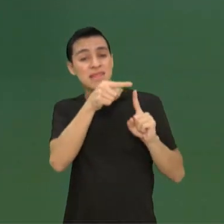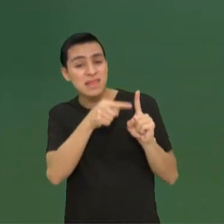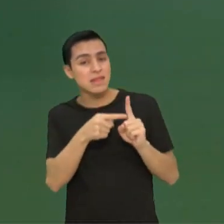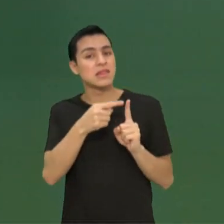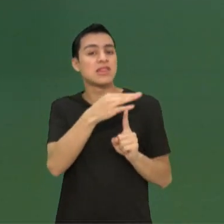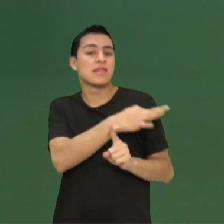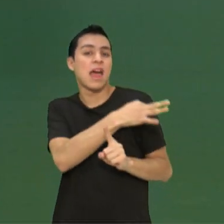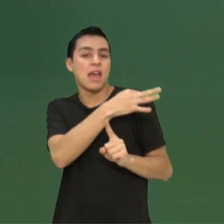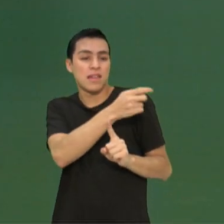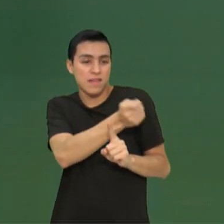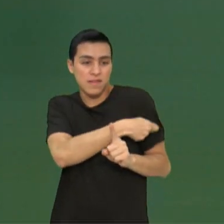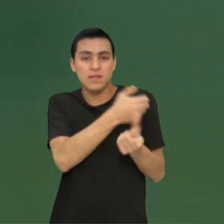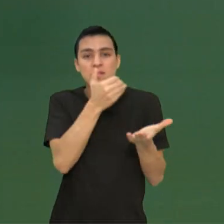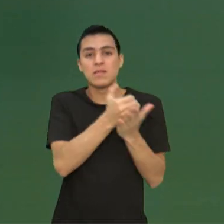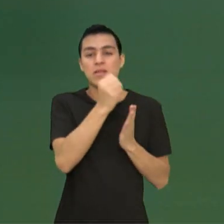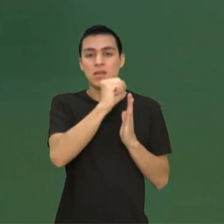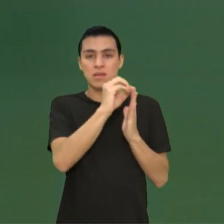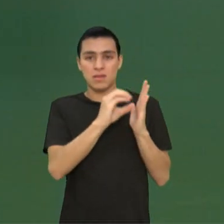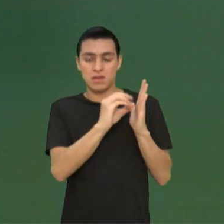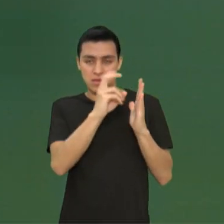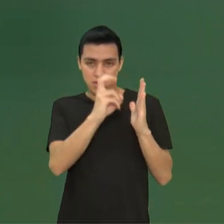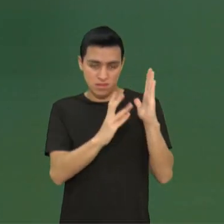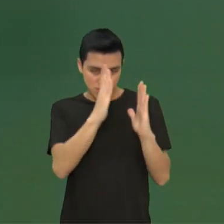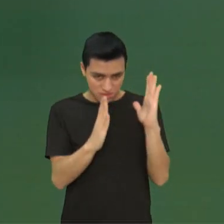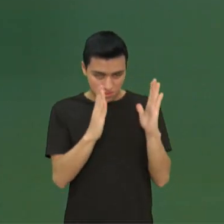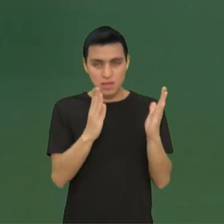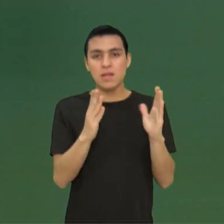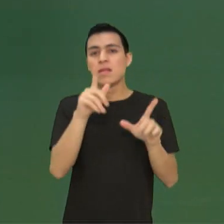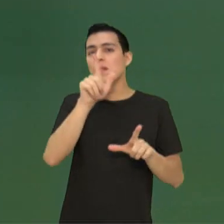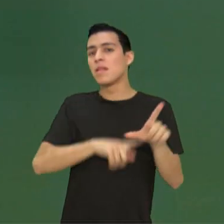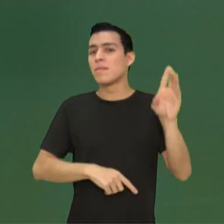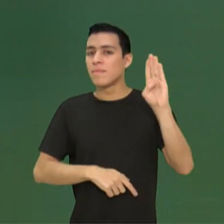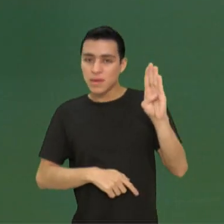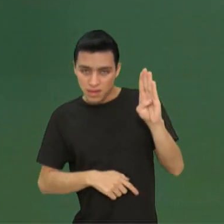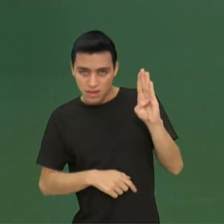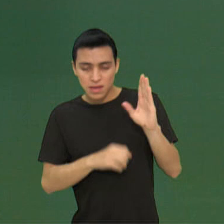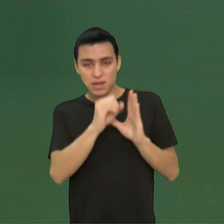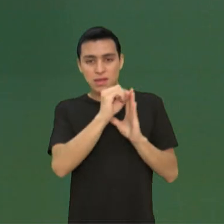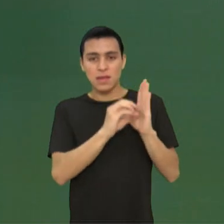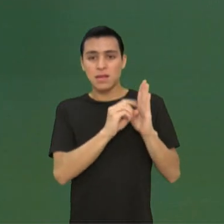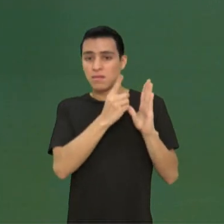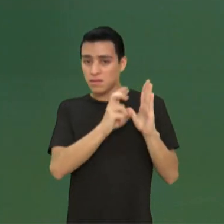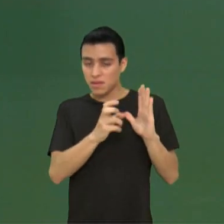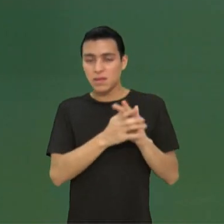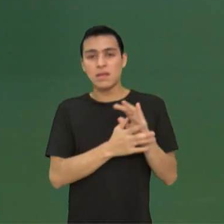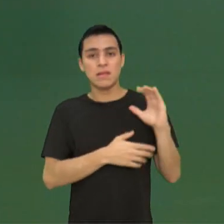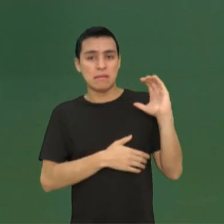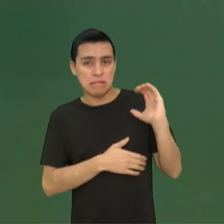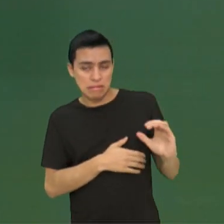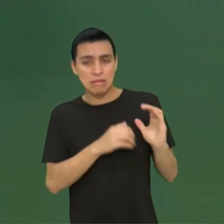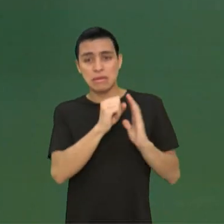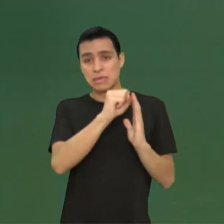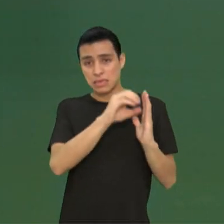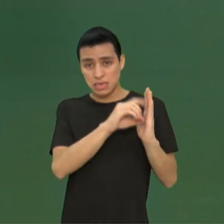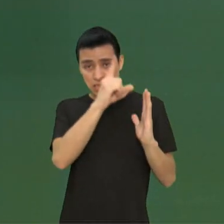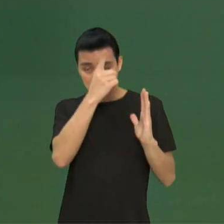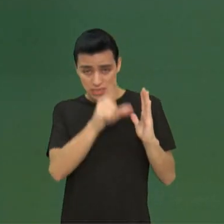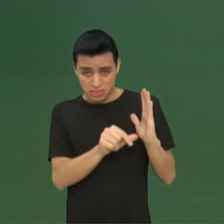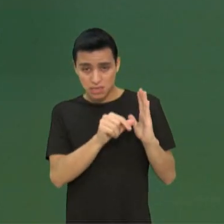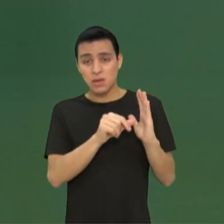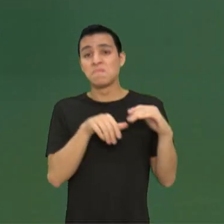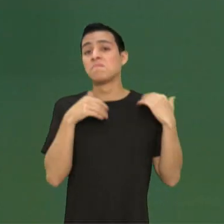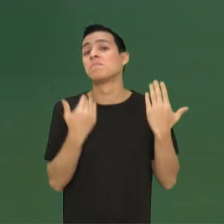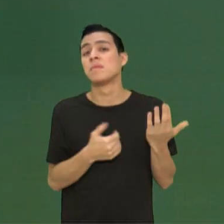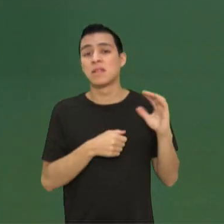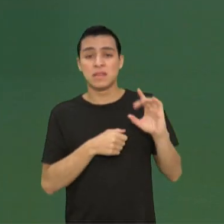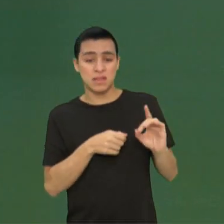iniciaram aproximadamente no século V, letra B, século XV, letra C, século XVII,